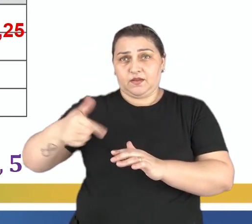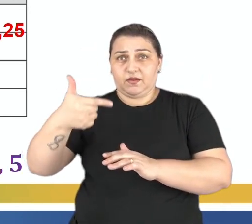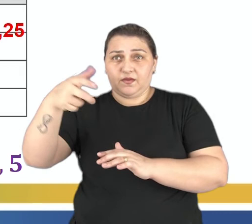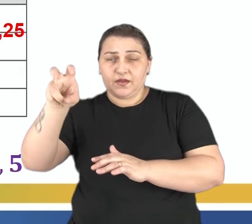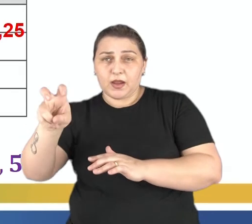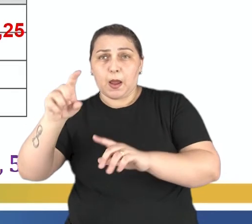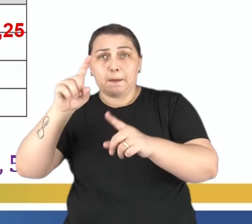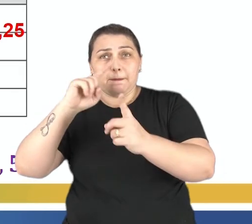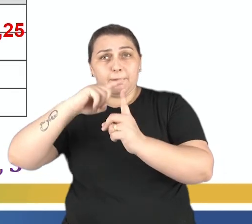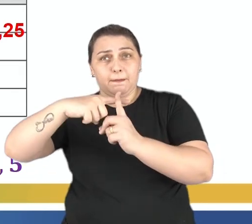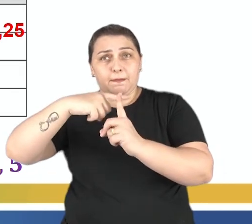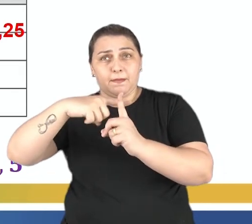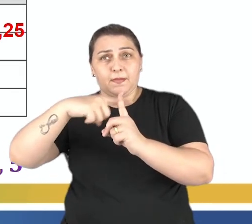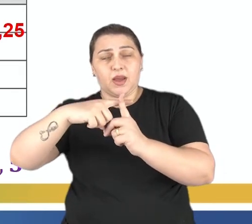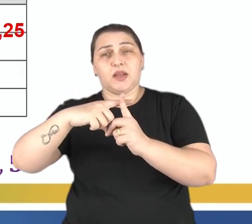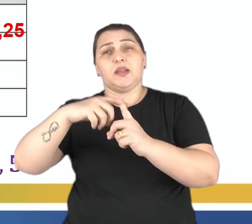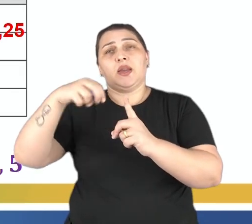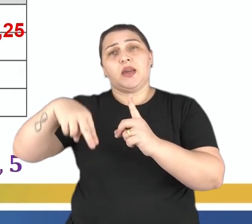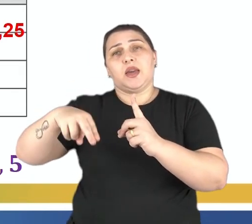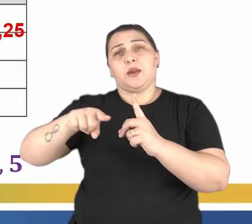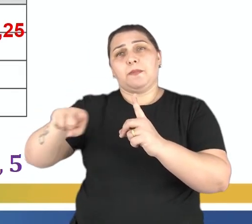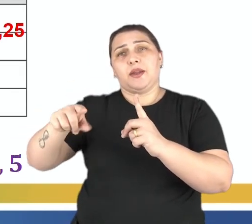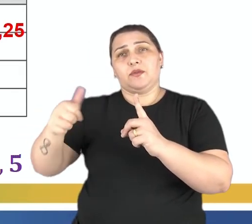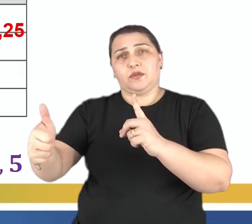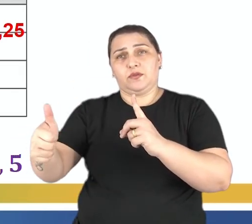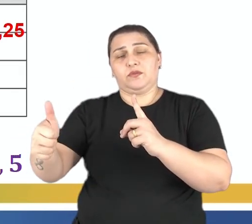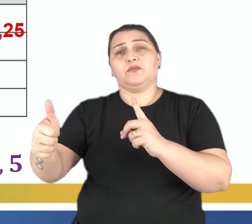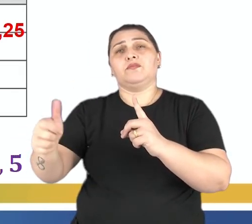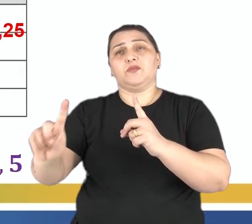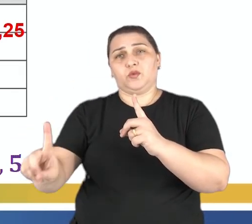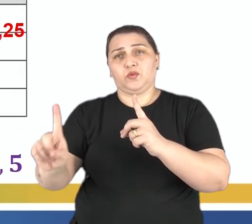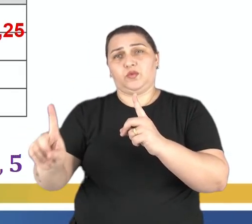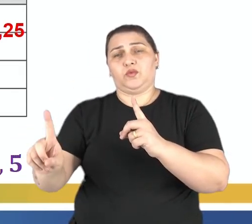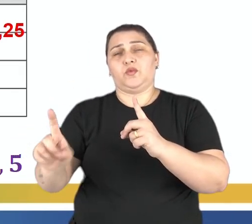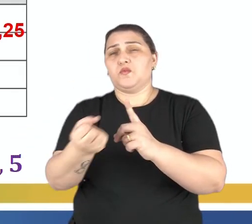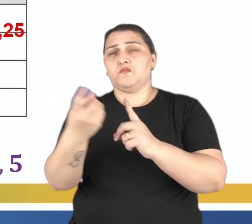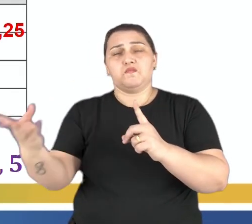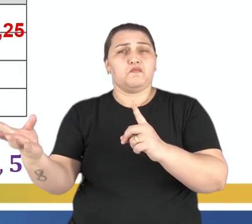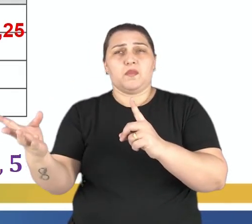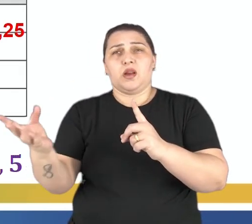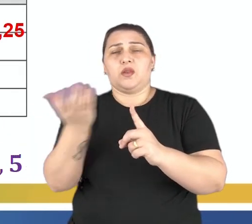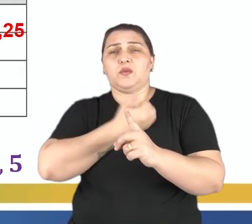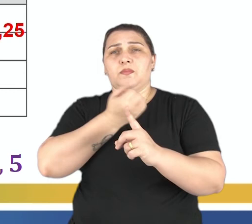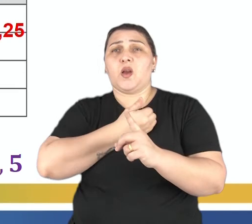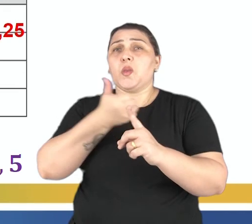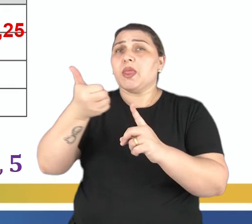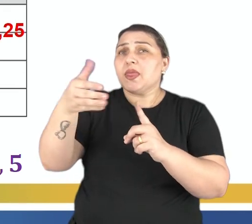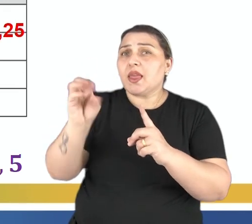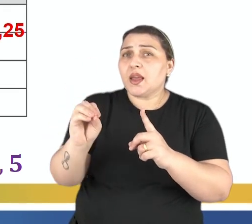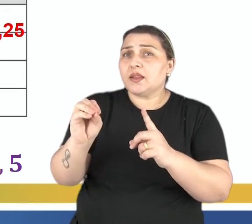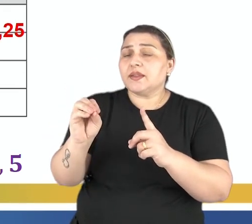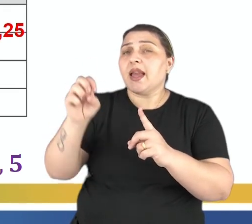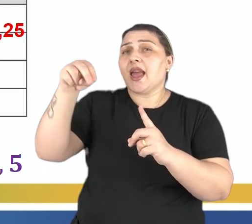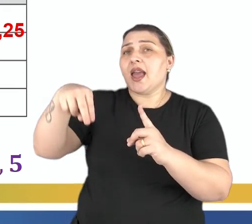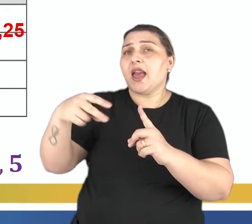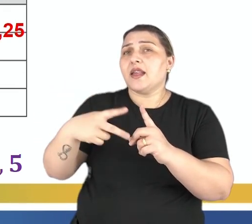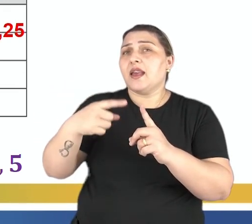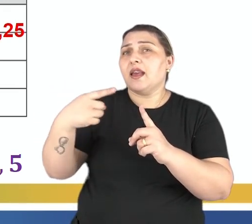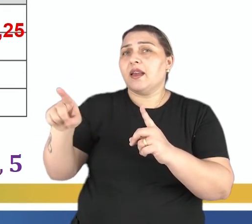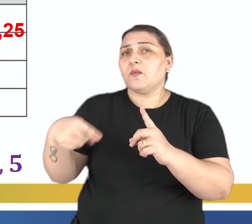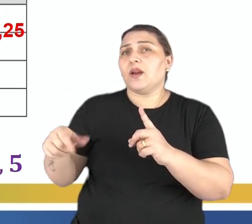50,25, mais N menos 1, a quantidade de termos que nós queremos descobrir é o 10º. Então N é igual a